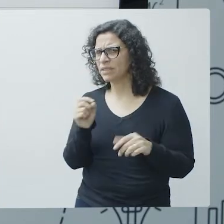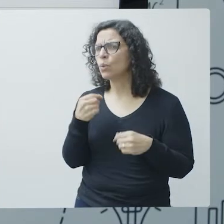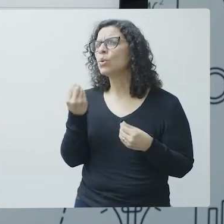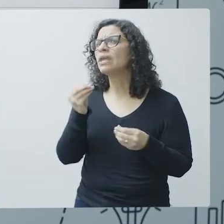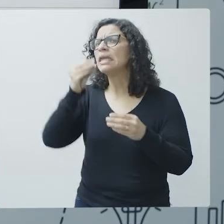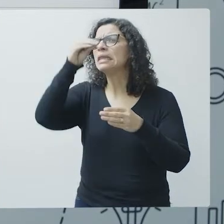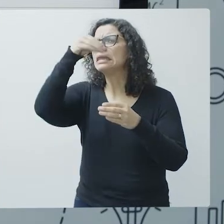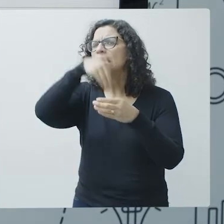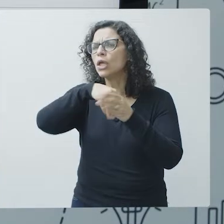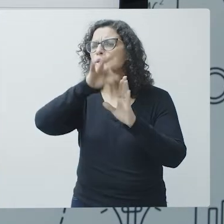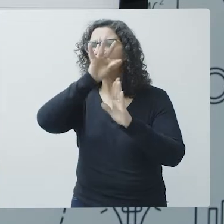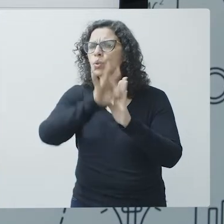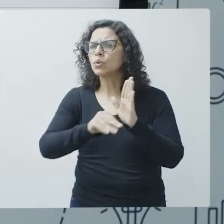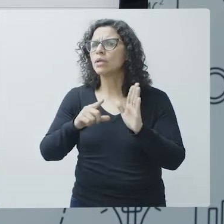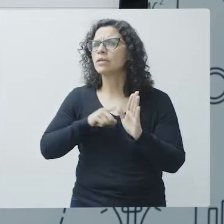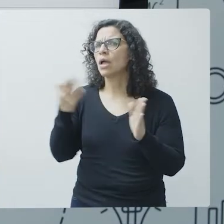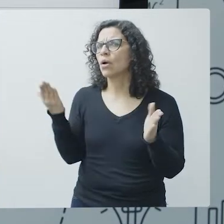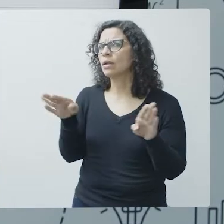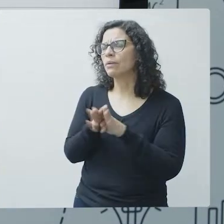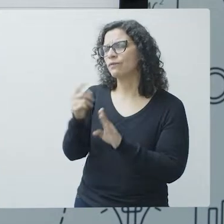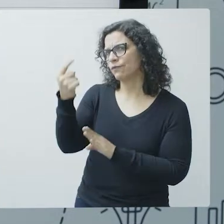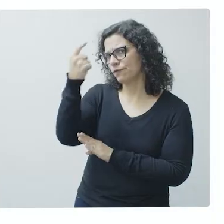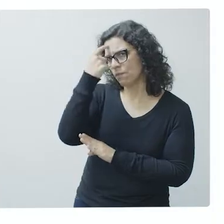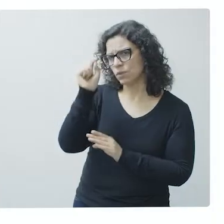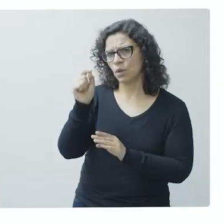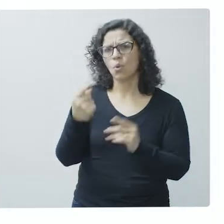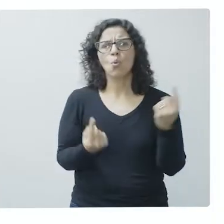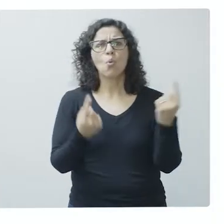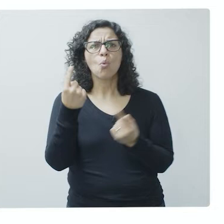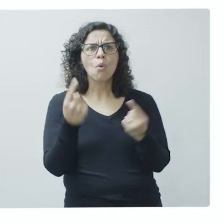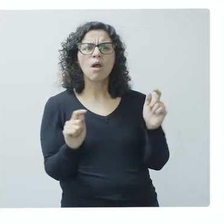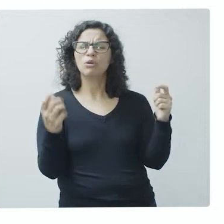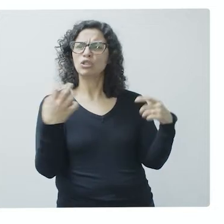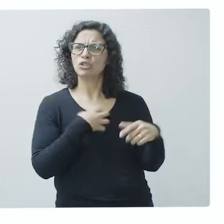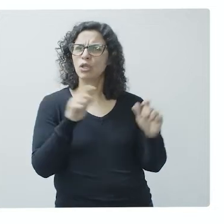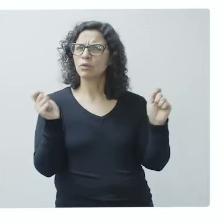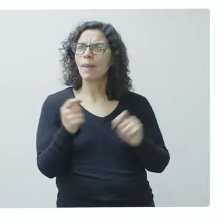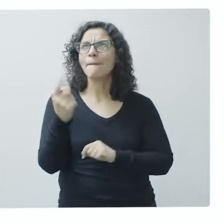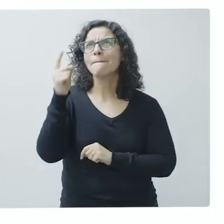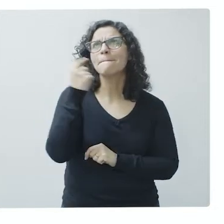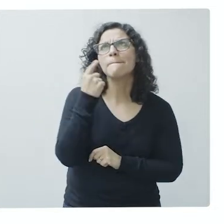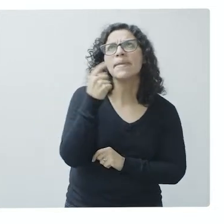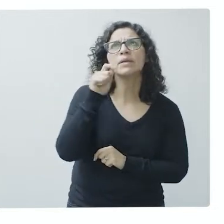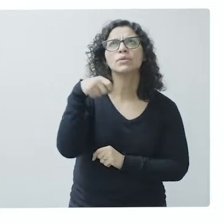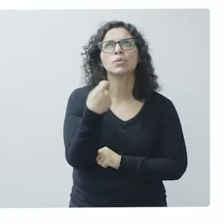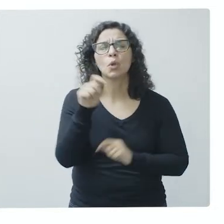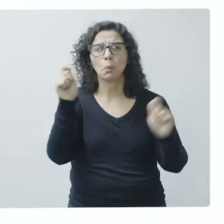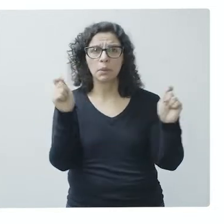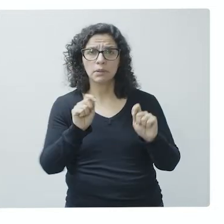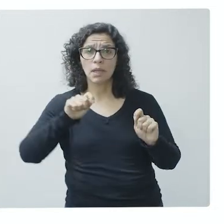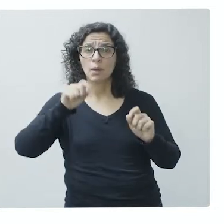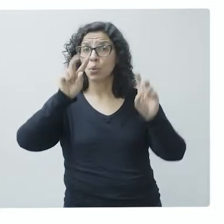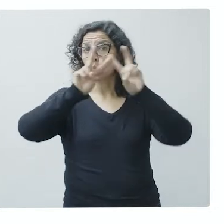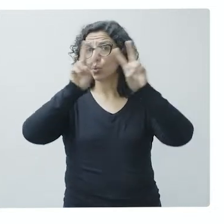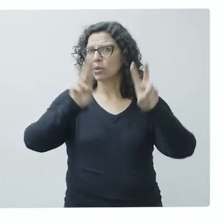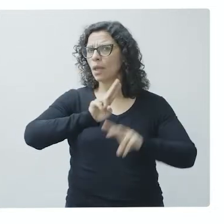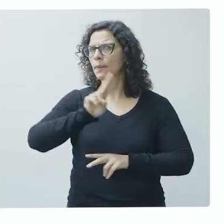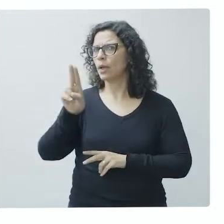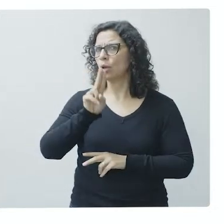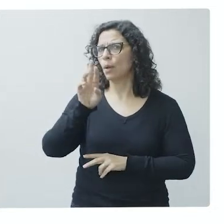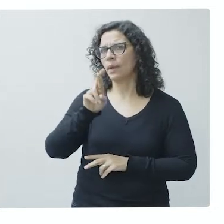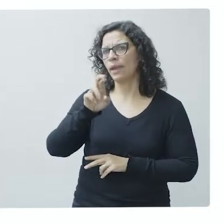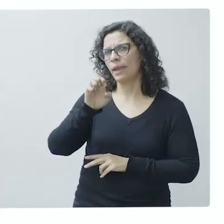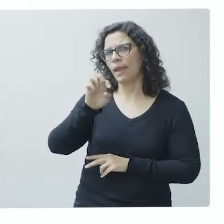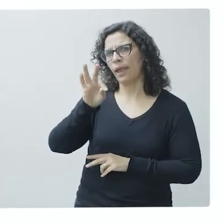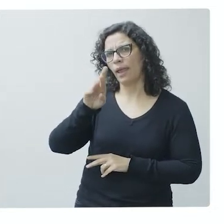esperar desse título? Por isso, vamos pensar. Quais hipóteses podemos levantar a partir do título